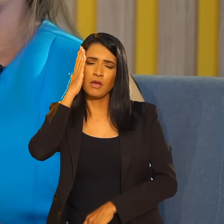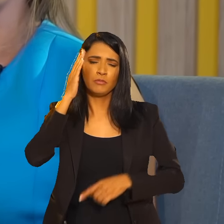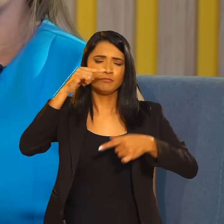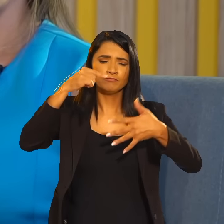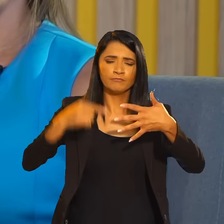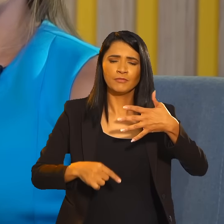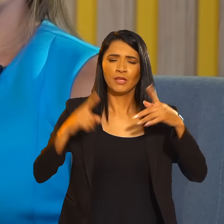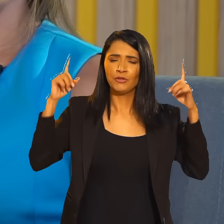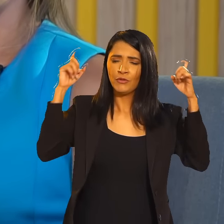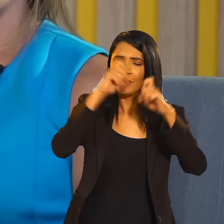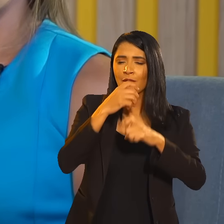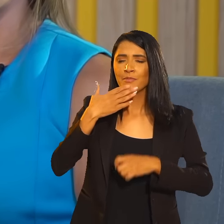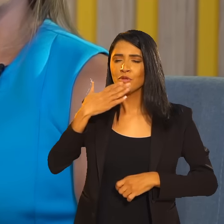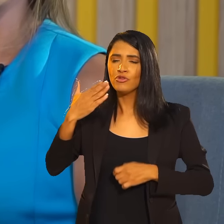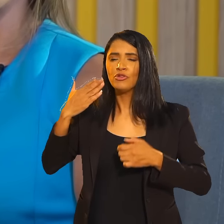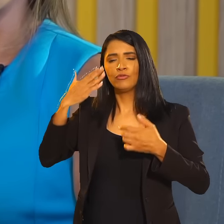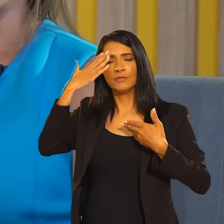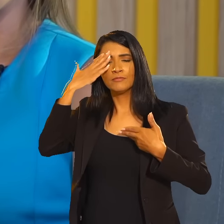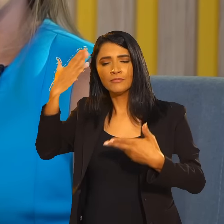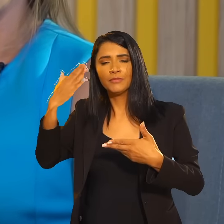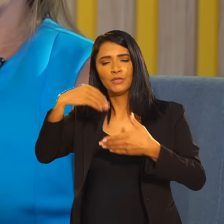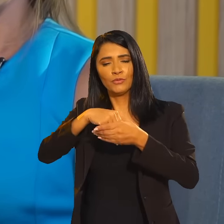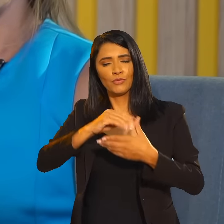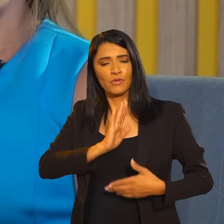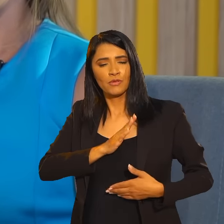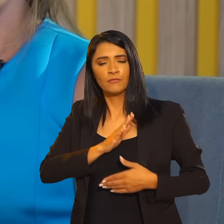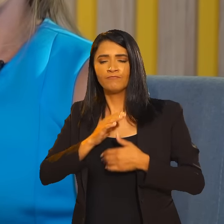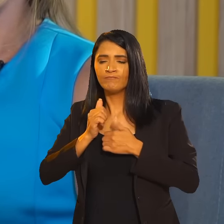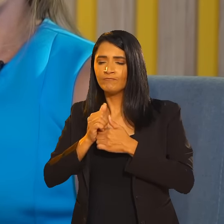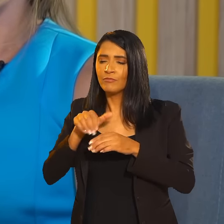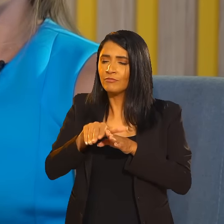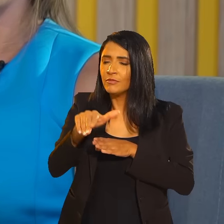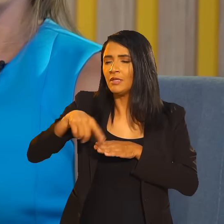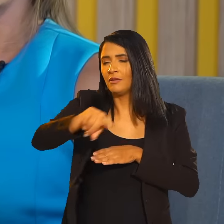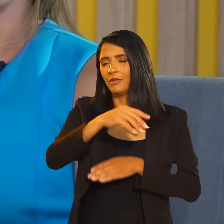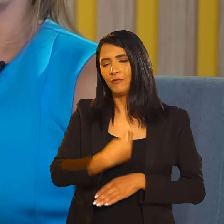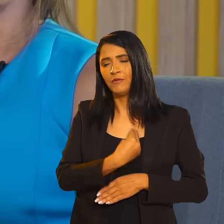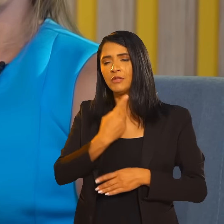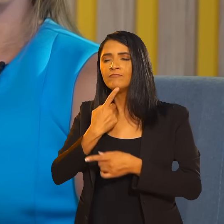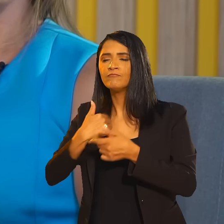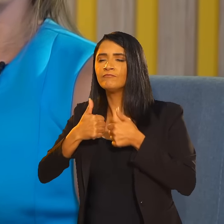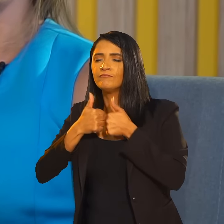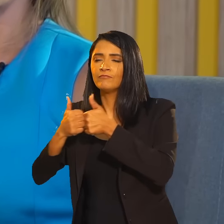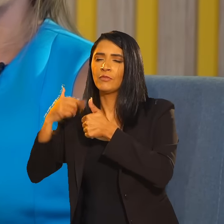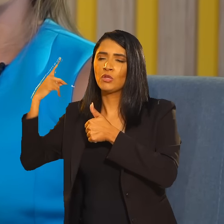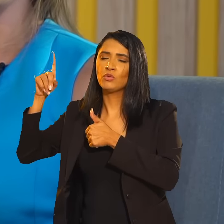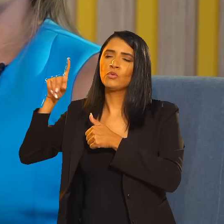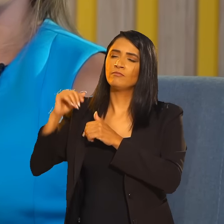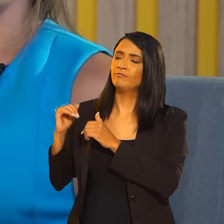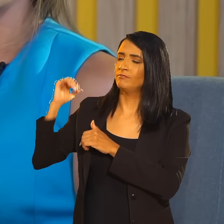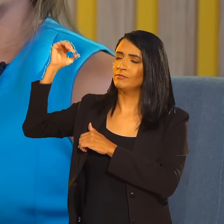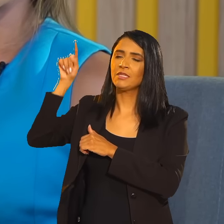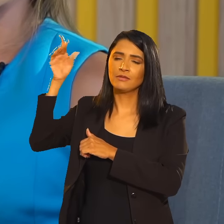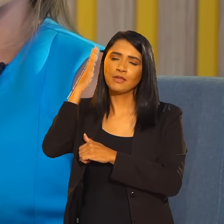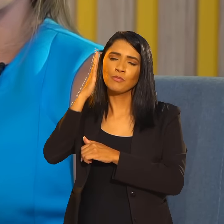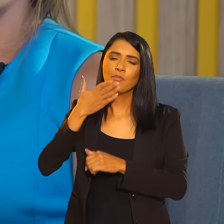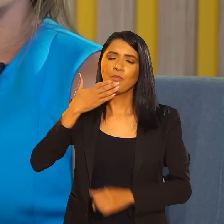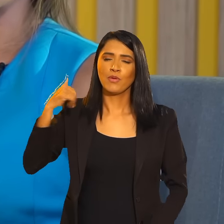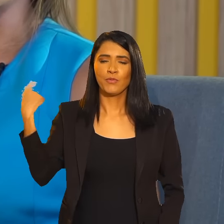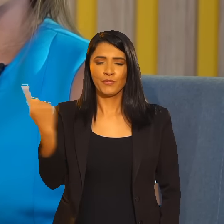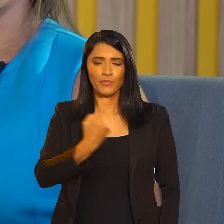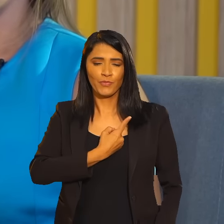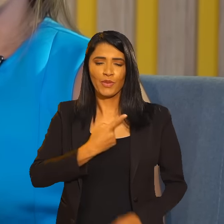dificuldade, cada pedido, cada agradecimento que está no seu coração. Guia toda a vida dela de acordo com a Tua vontade, que é soberana, pois o Senhor sempre sabe o que é